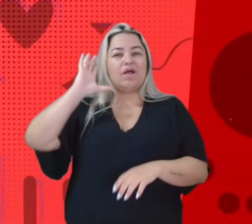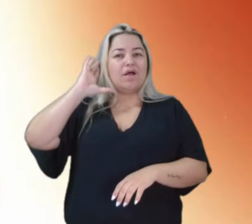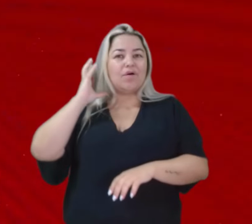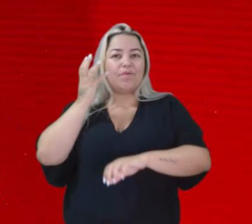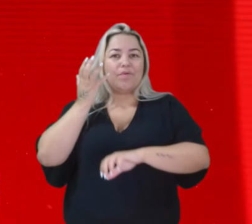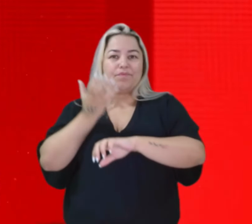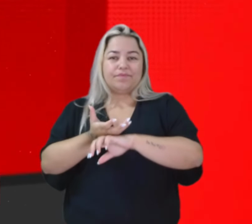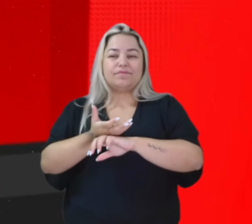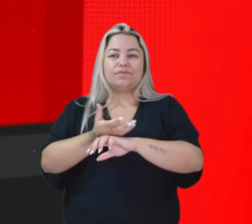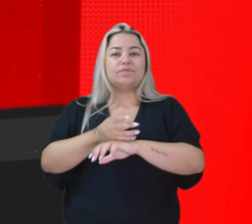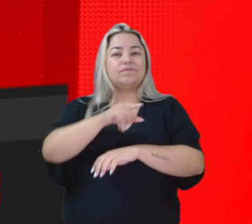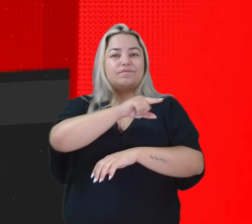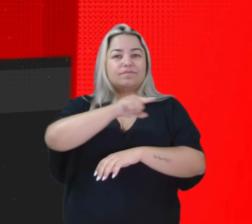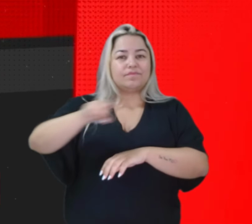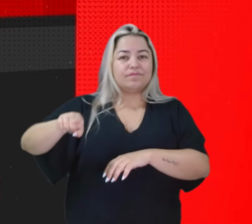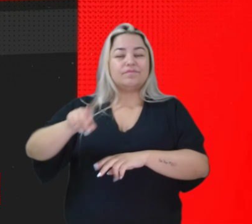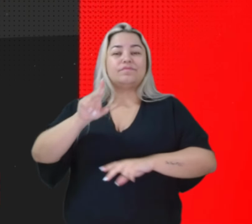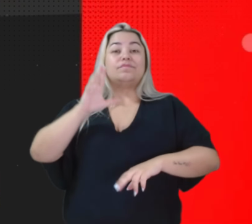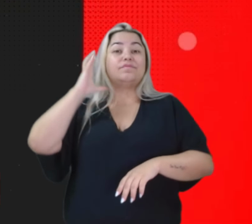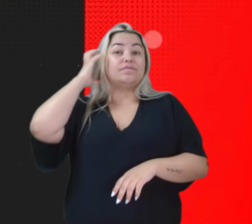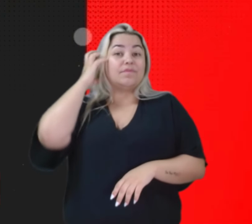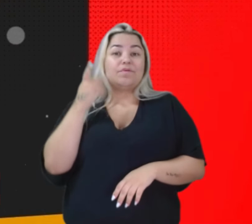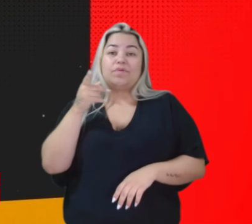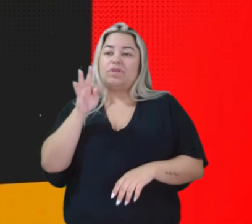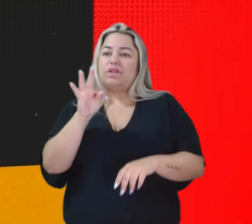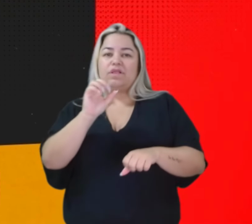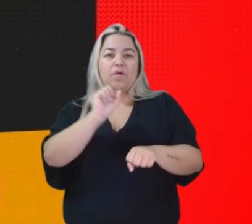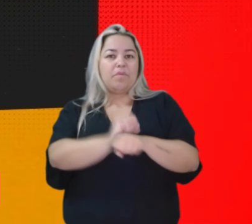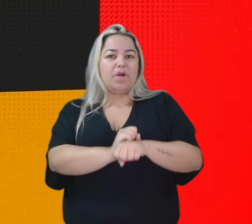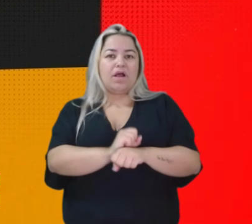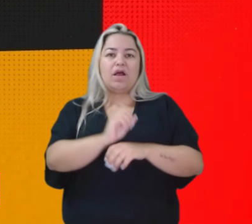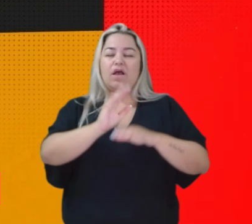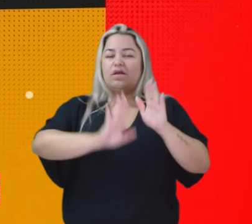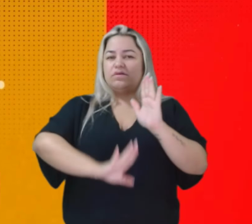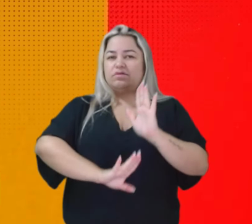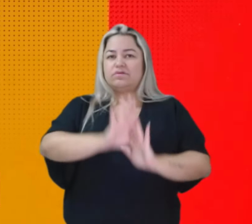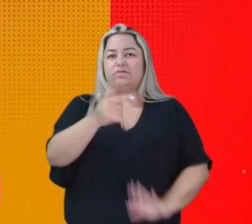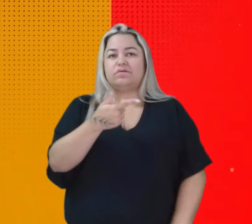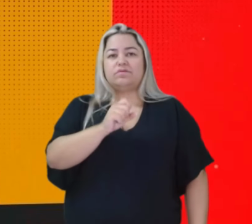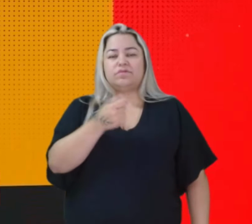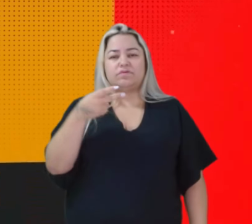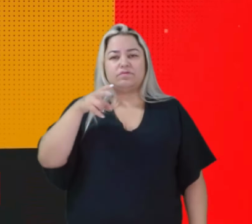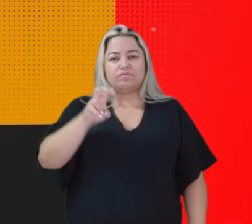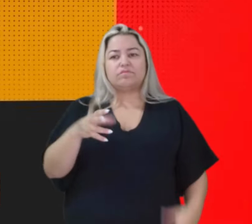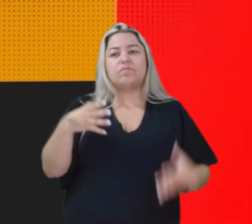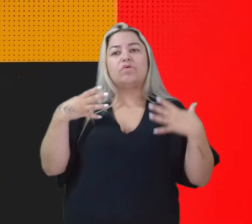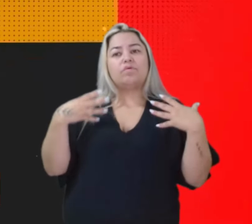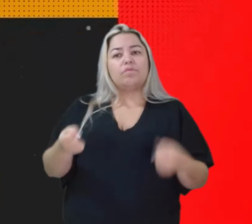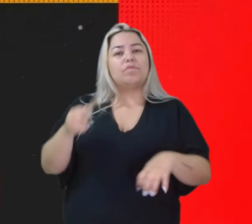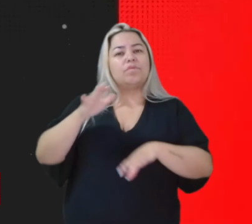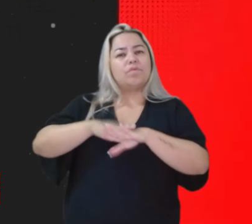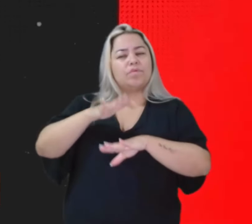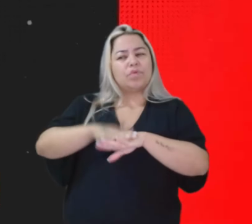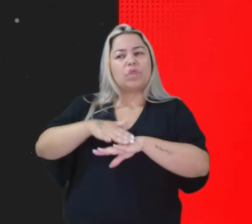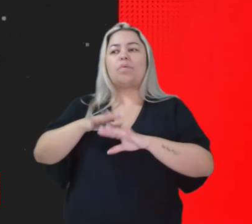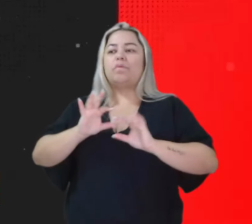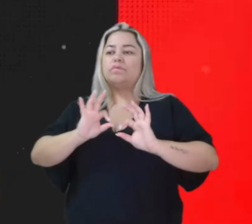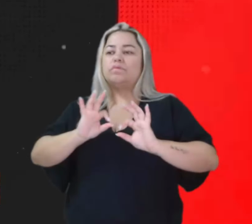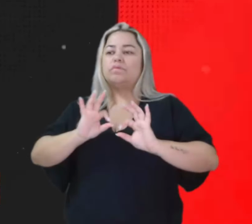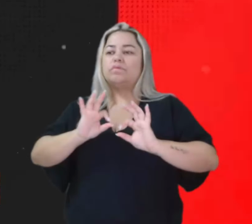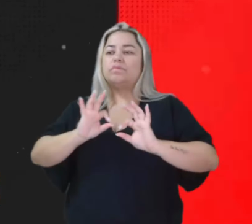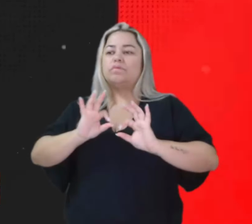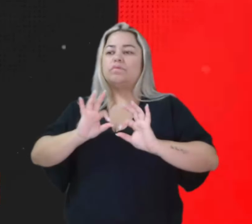acompanhamento. Com você, a Rádio PT não para de crescer. Em 2025, vamos mais longe. E você